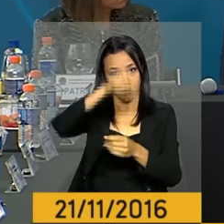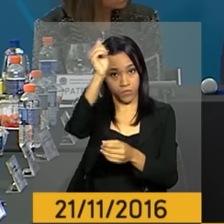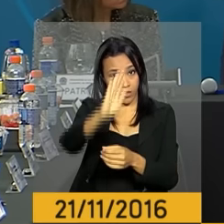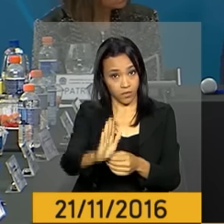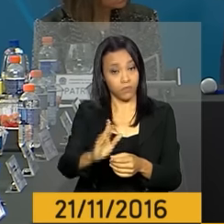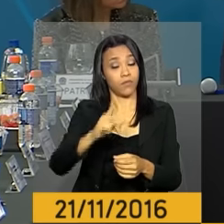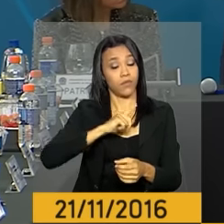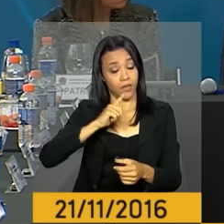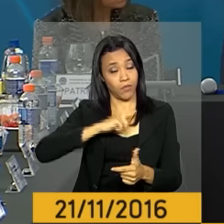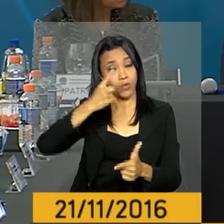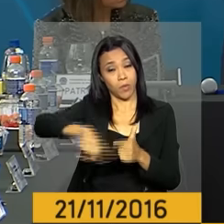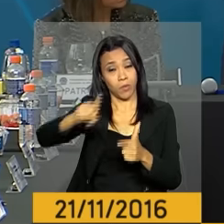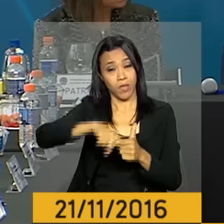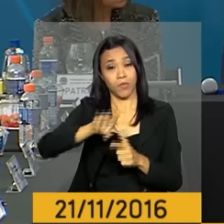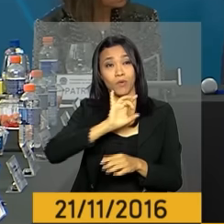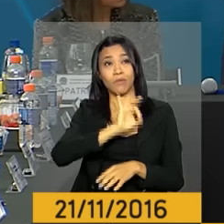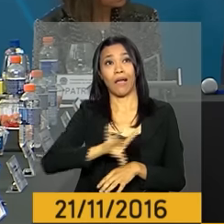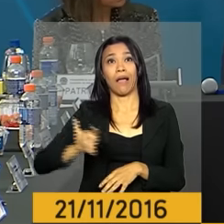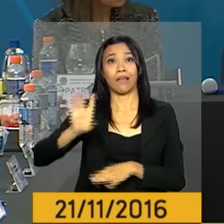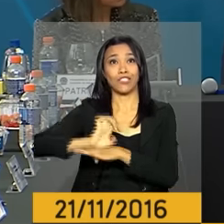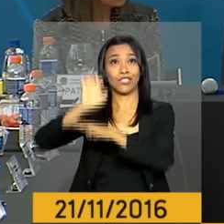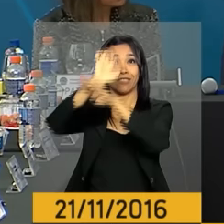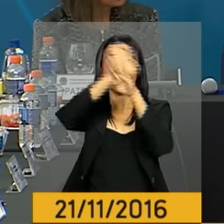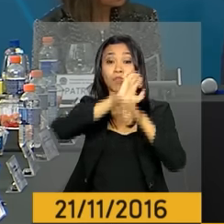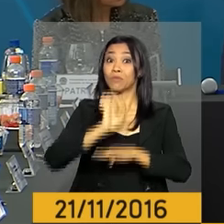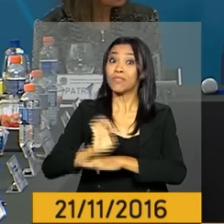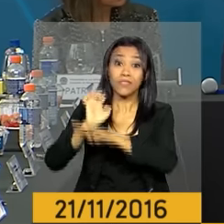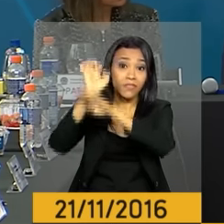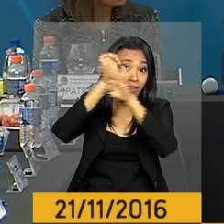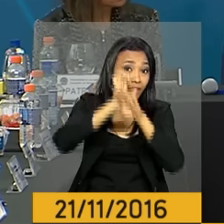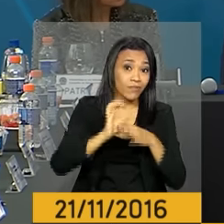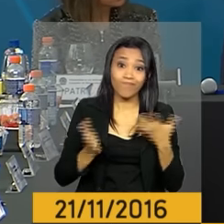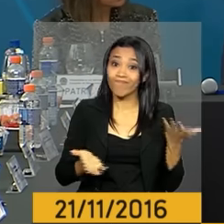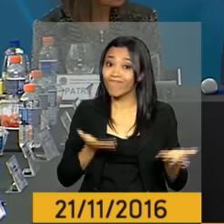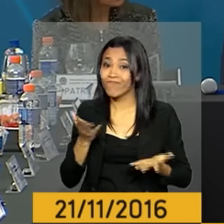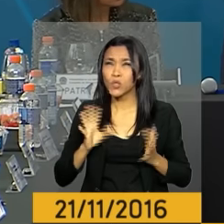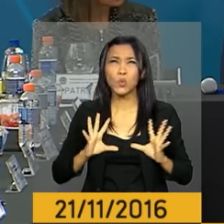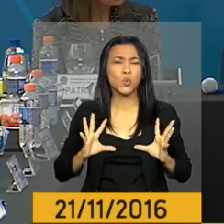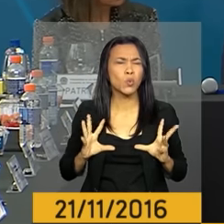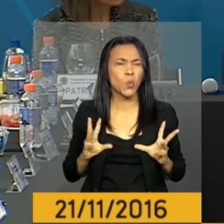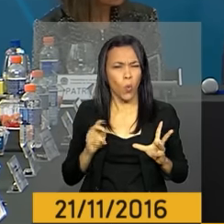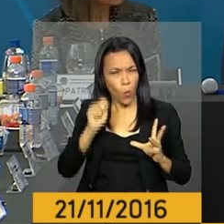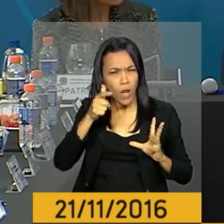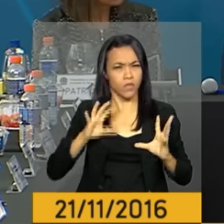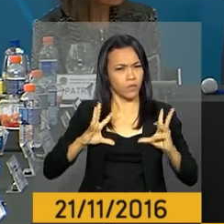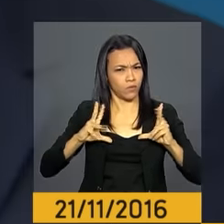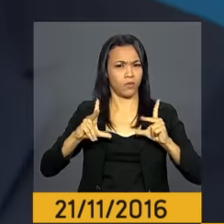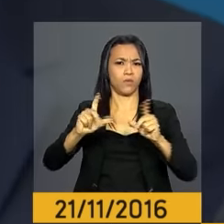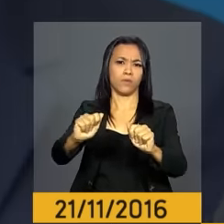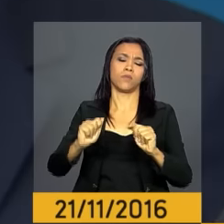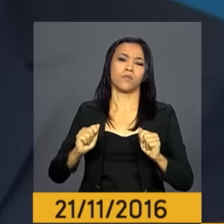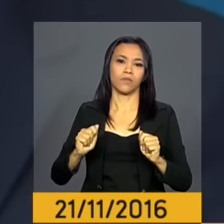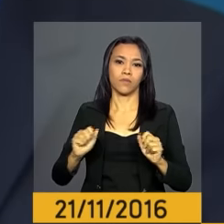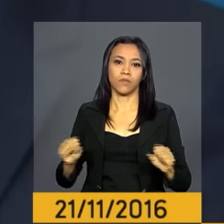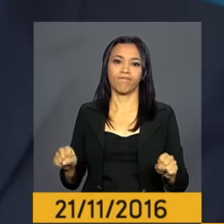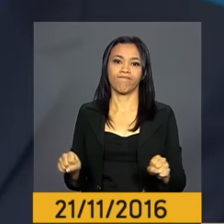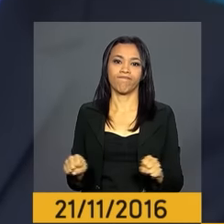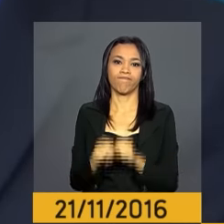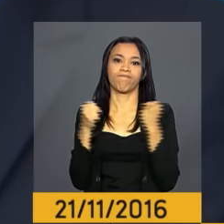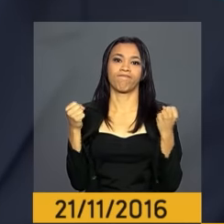temos problemas da federação. Os estados estão praticamente todos, ou a grande maioria, quase